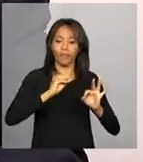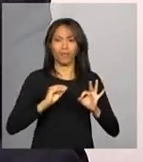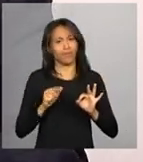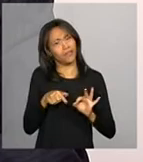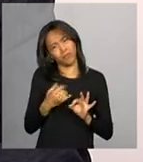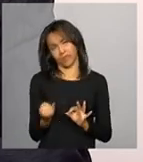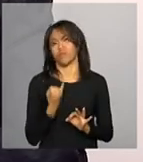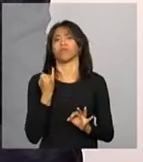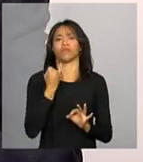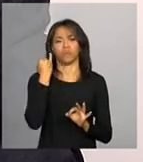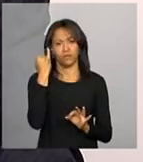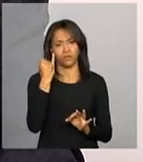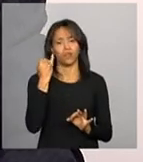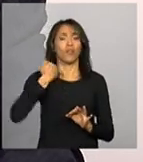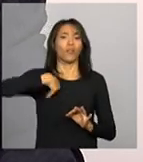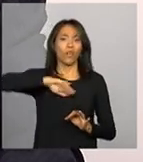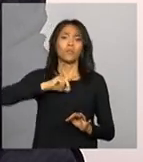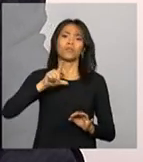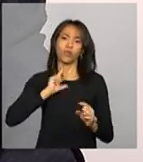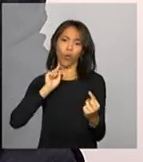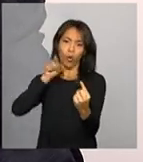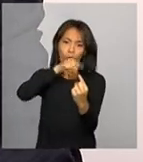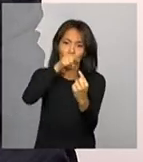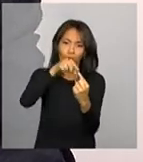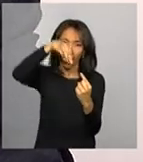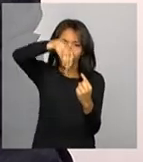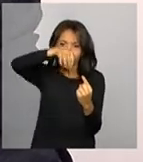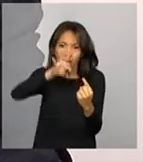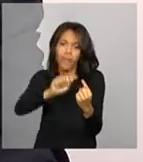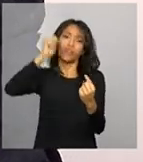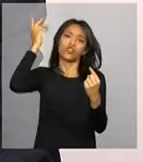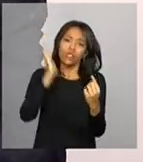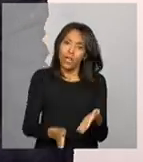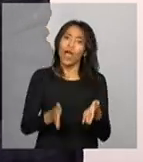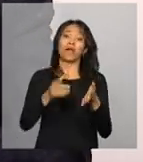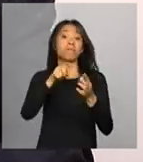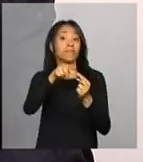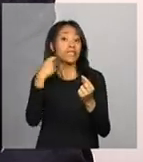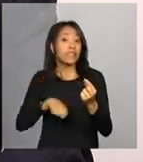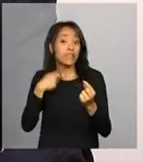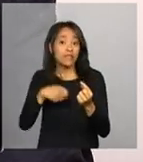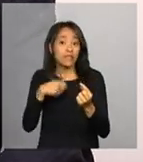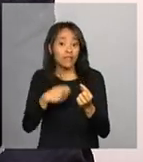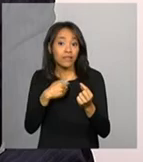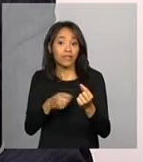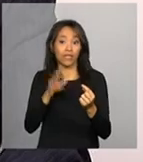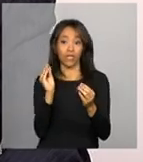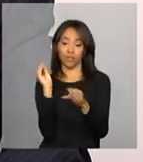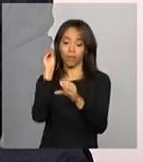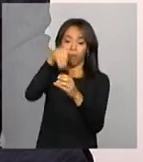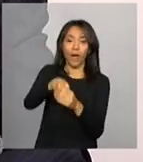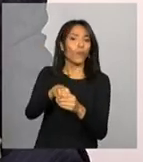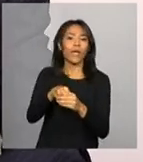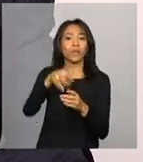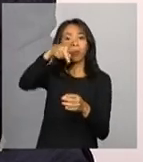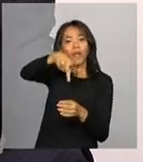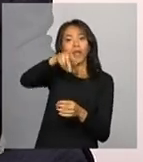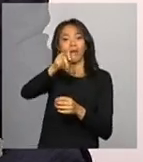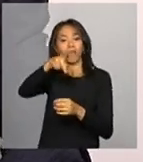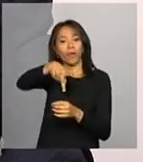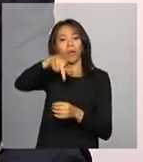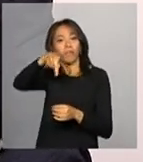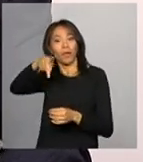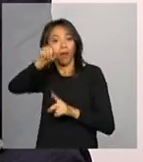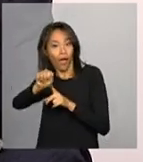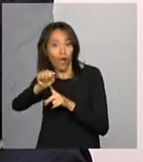importante nós estamos com as metas estabelecidas essas metas as pessoas serem incorporadas no PPA E aí o país já está